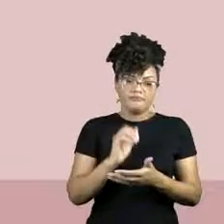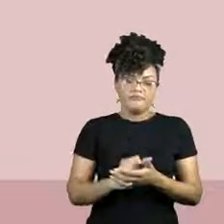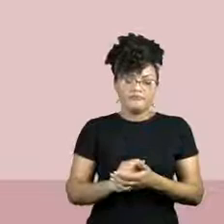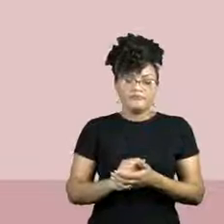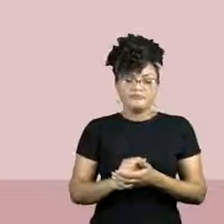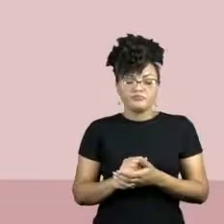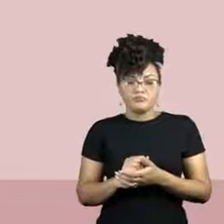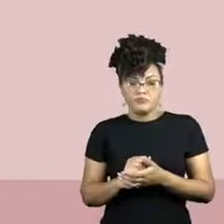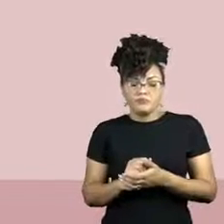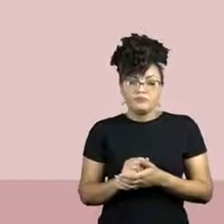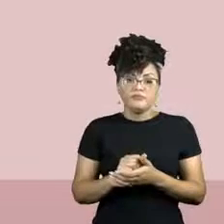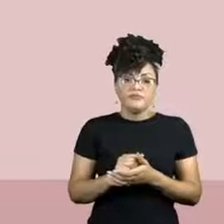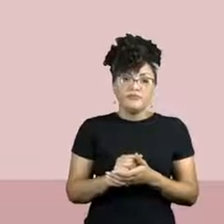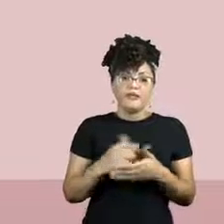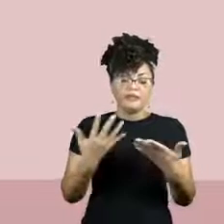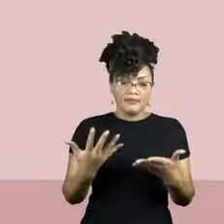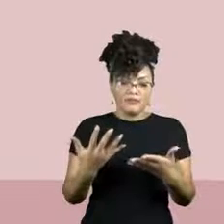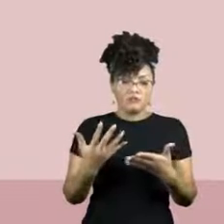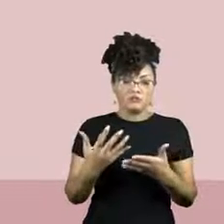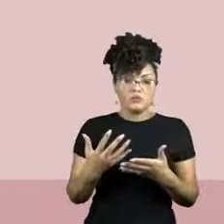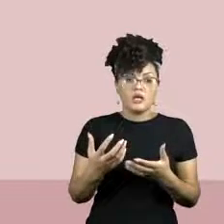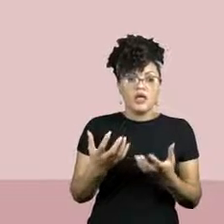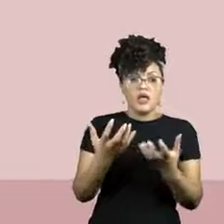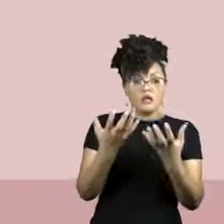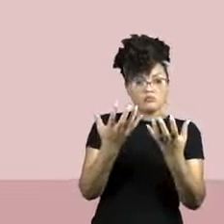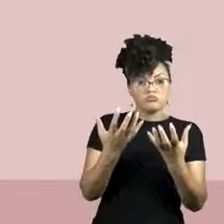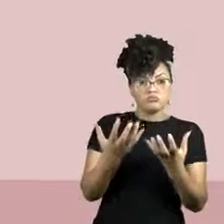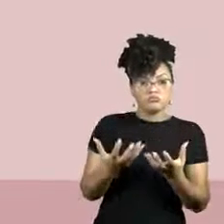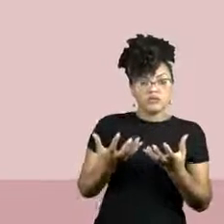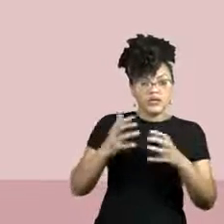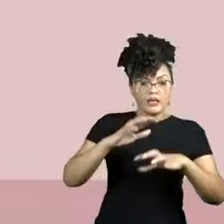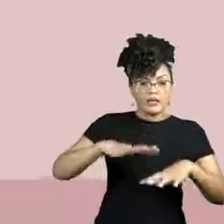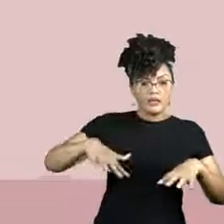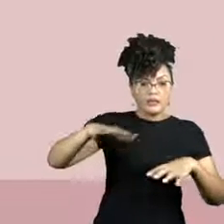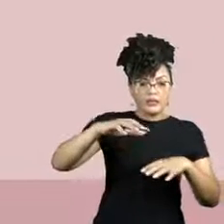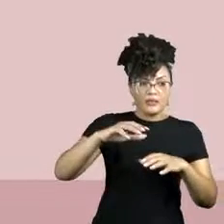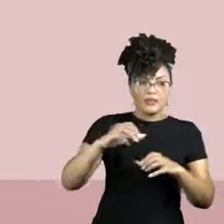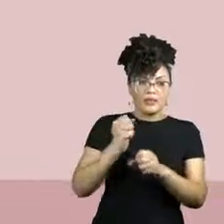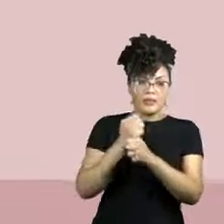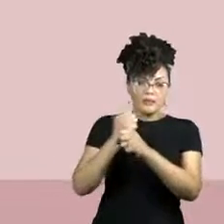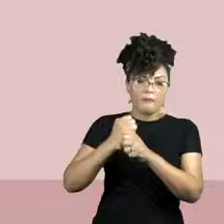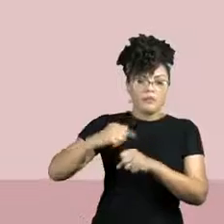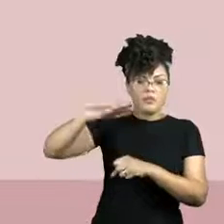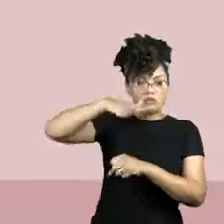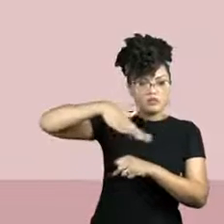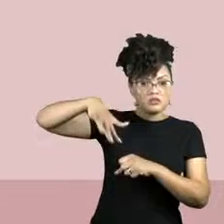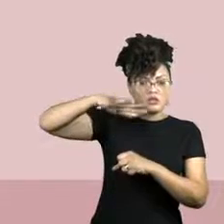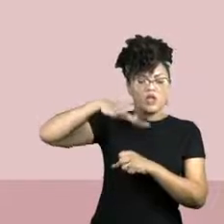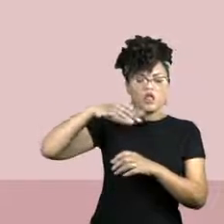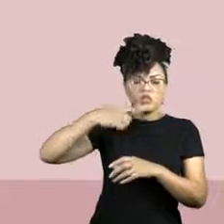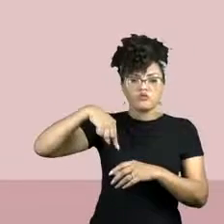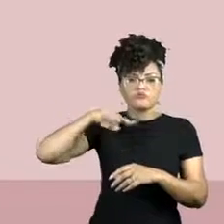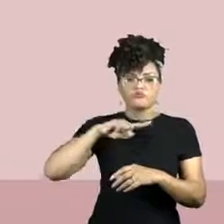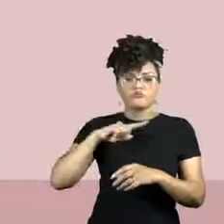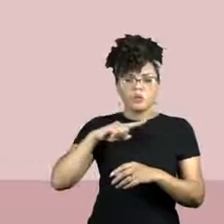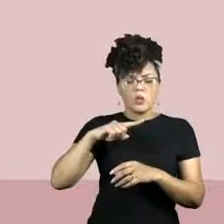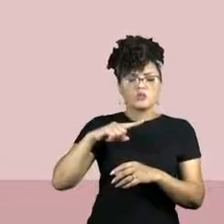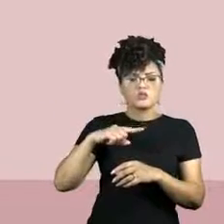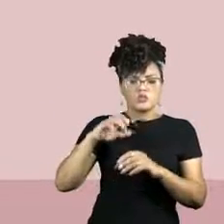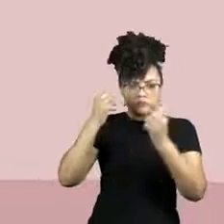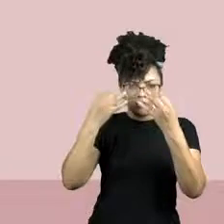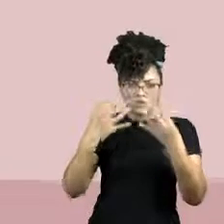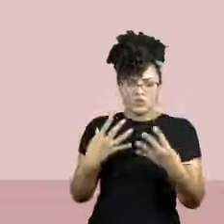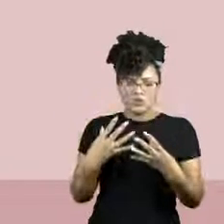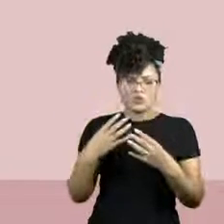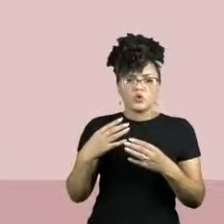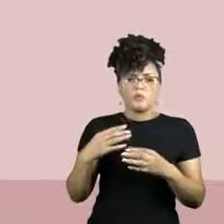Bom, carregamentos externos. Né? Carregamento externo, eu já falei um pouquinho ali sobre a questão da urbanização, tá?